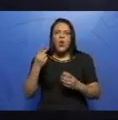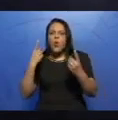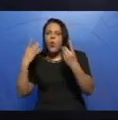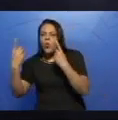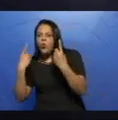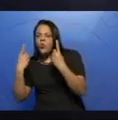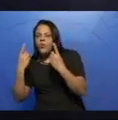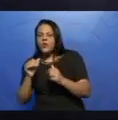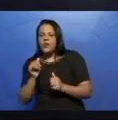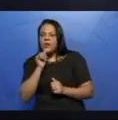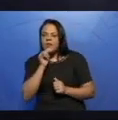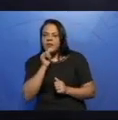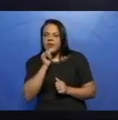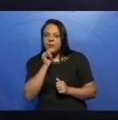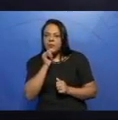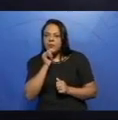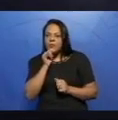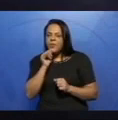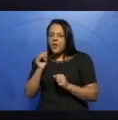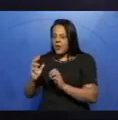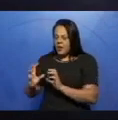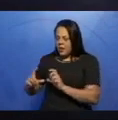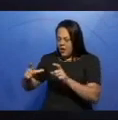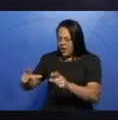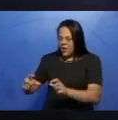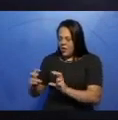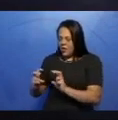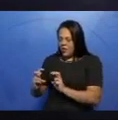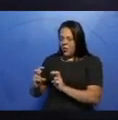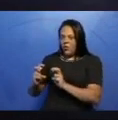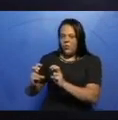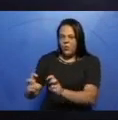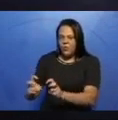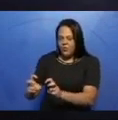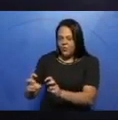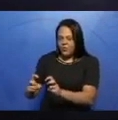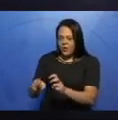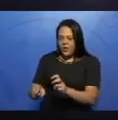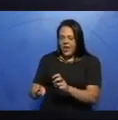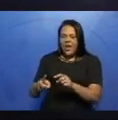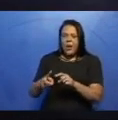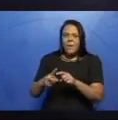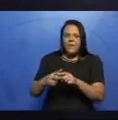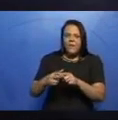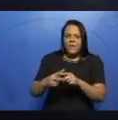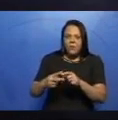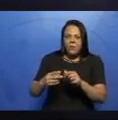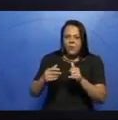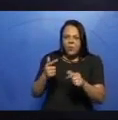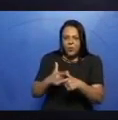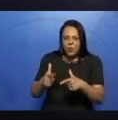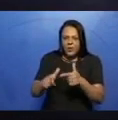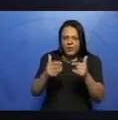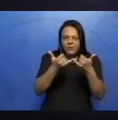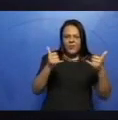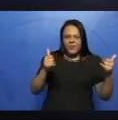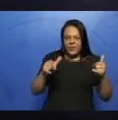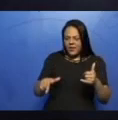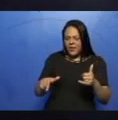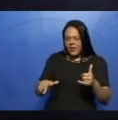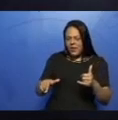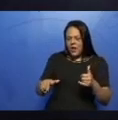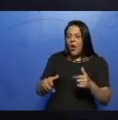causa lotação nas estações do metrô. Modo indicativo, né? Causa, indicando uma certeza,